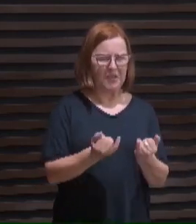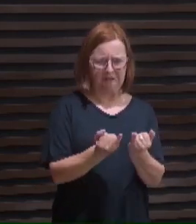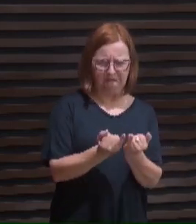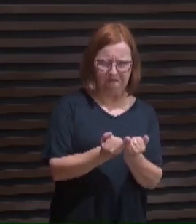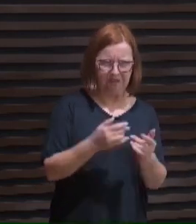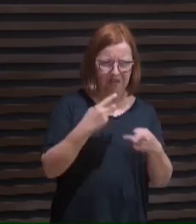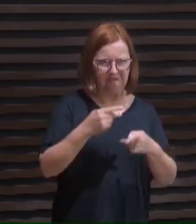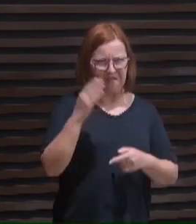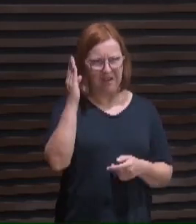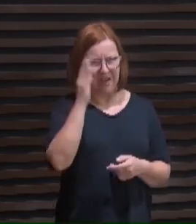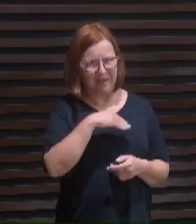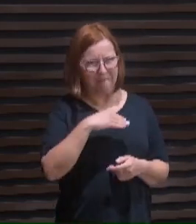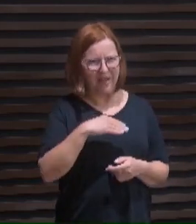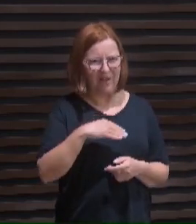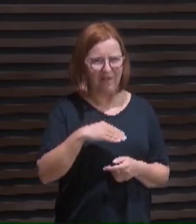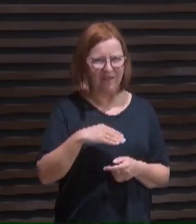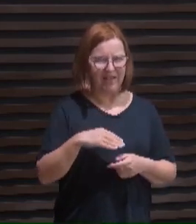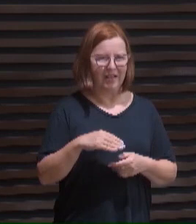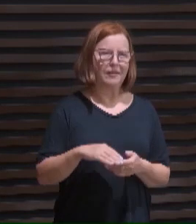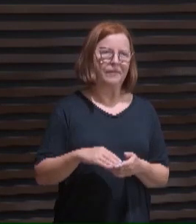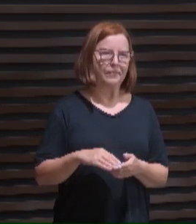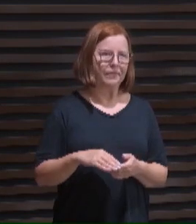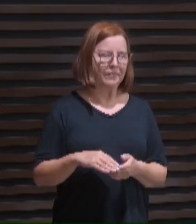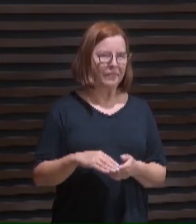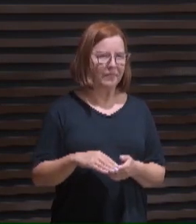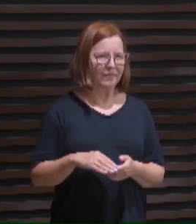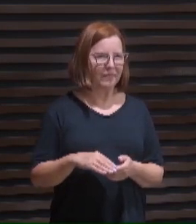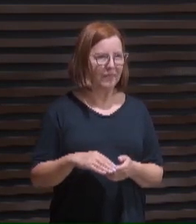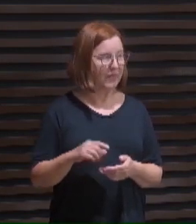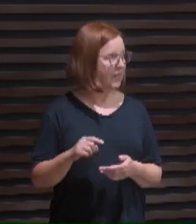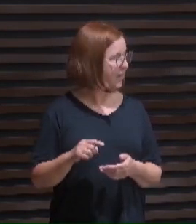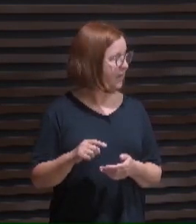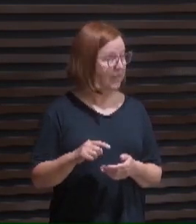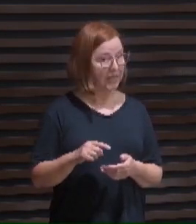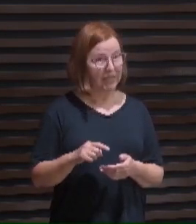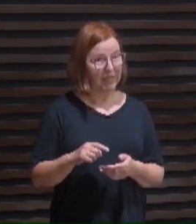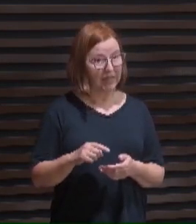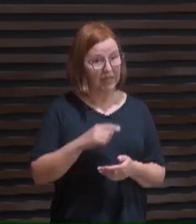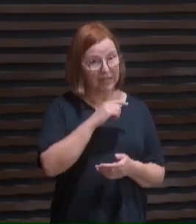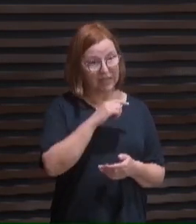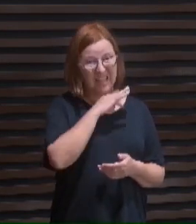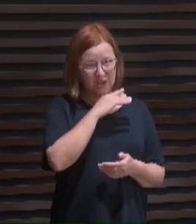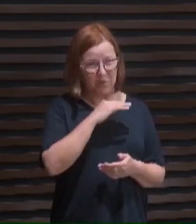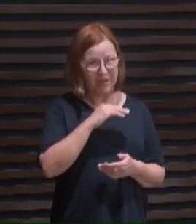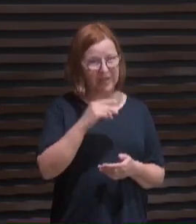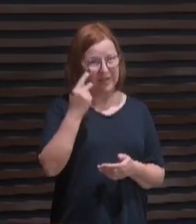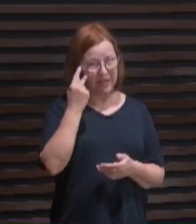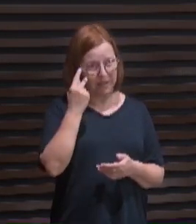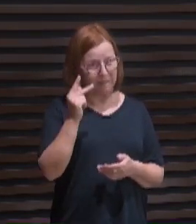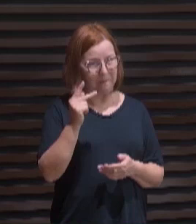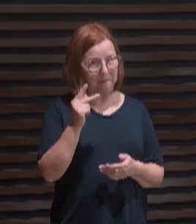isso é alimento para a serpente e desgaste para você e para mim. Essas são as coisas que a